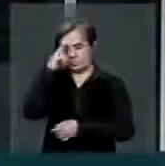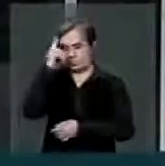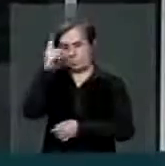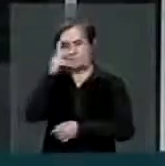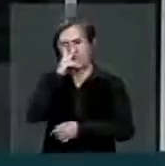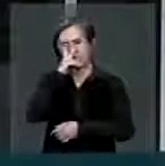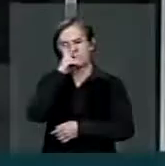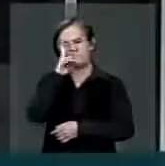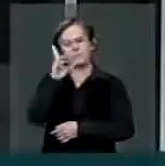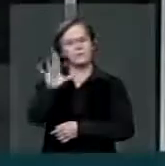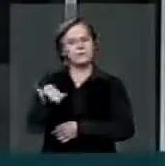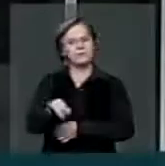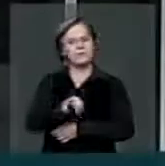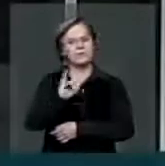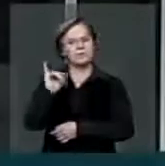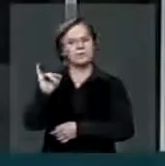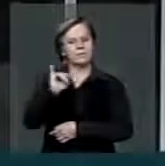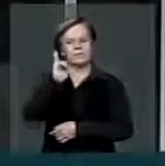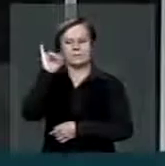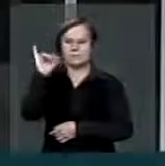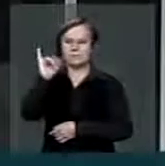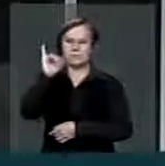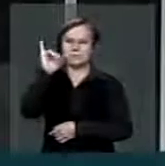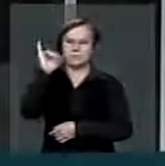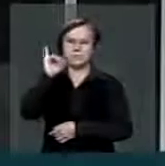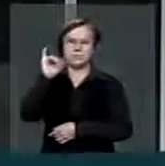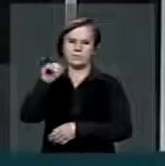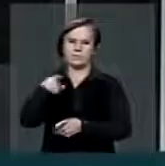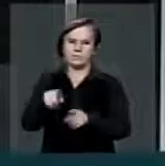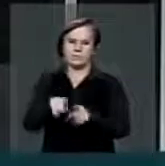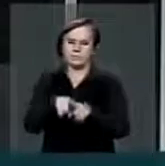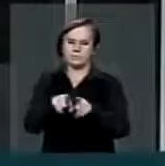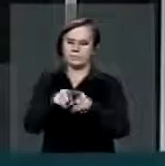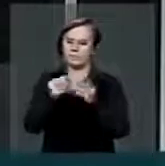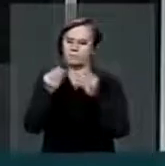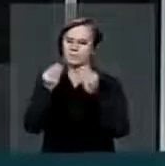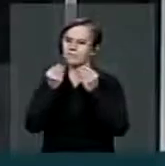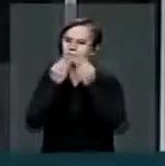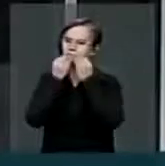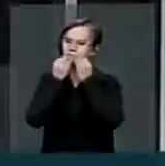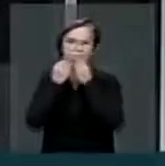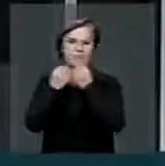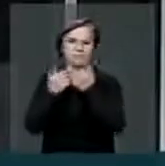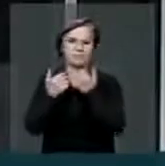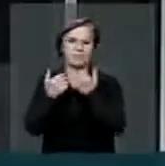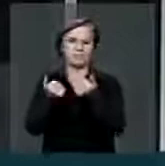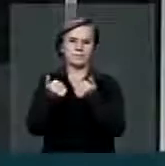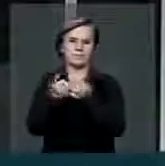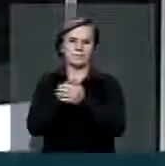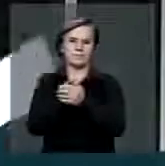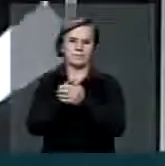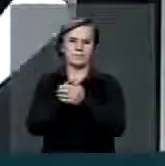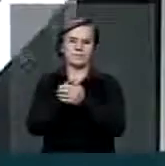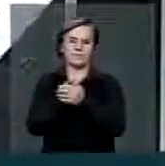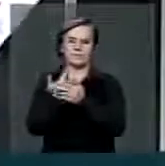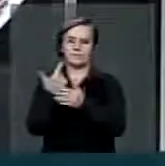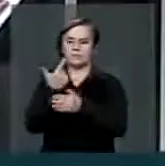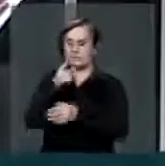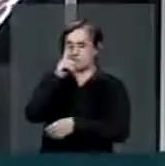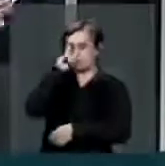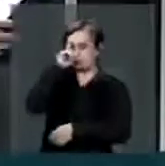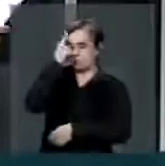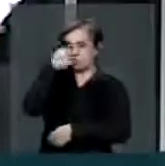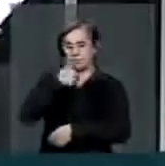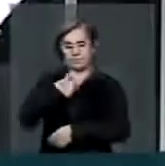da maior relevância e de extrema atualidade. É uma outra iniciativa de minha